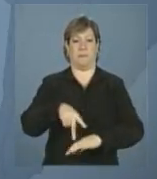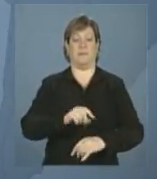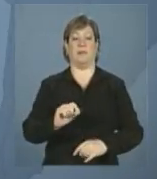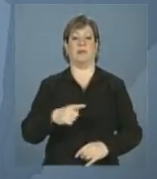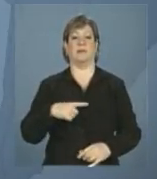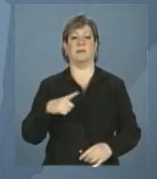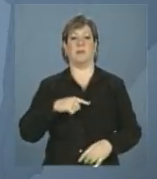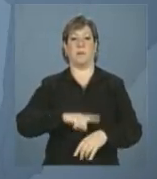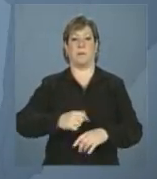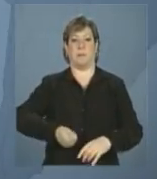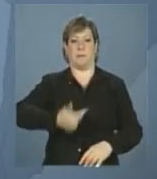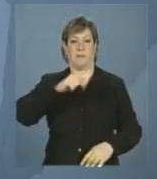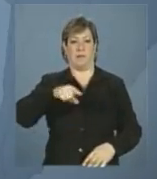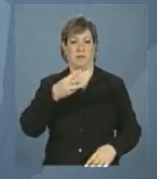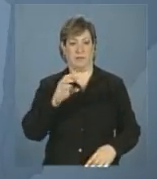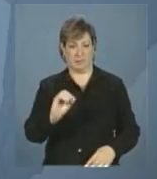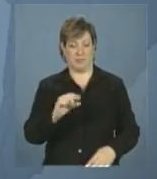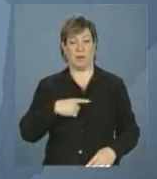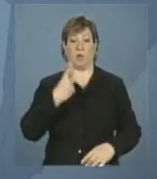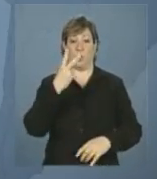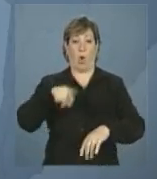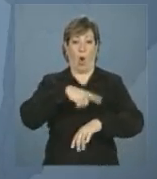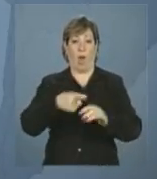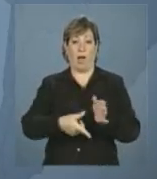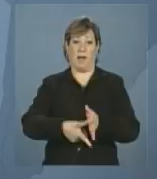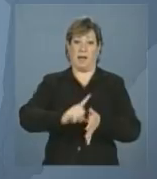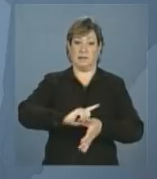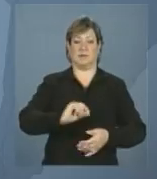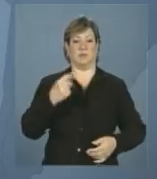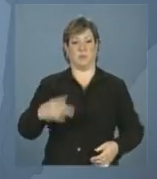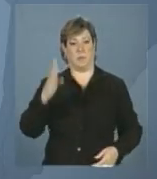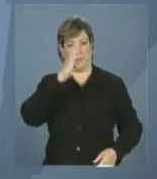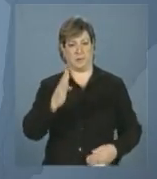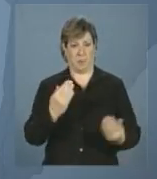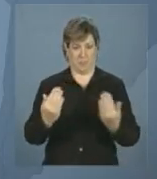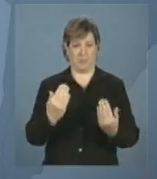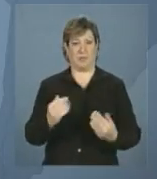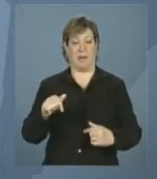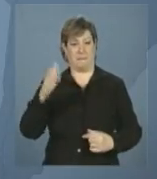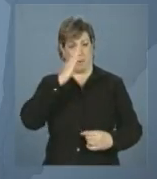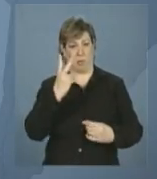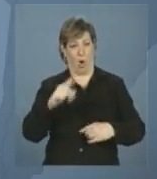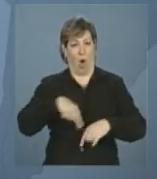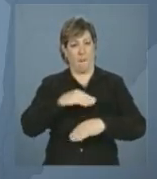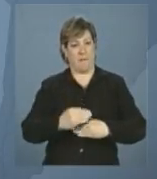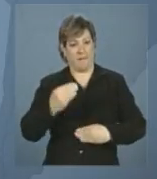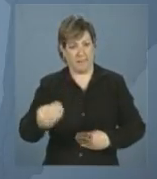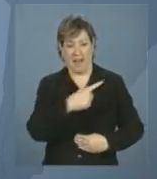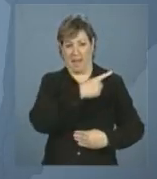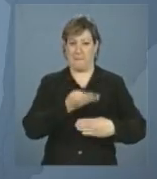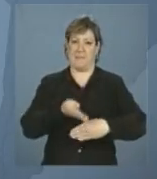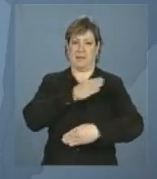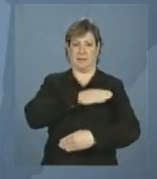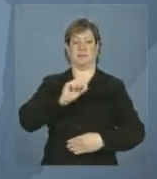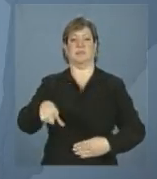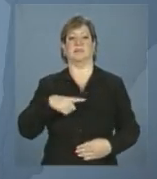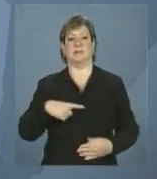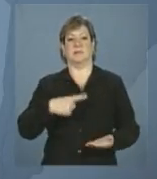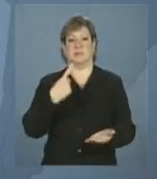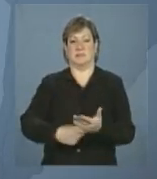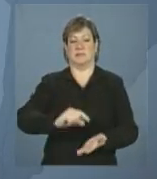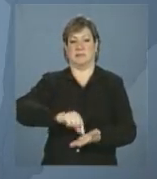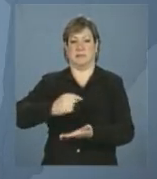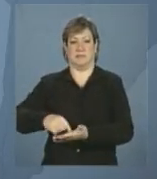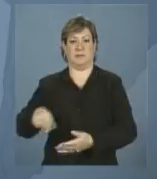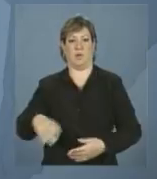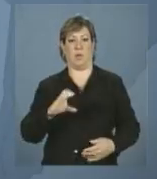minutos no horário local, 2 horas a menos que o horário do Brasil, está marcada a assinatura da declaração da cúpula. O